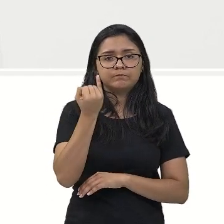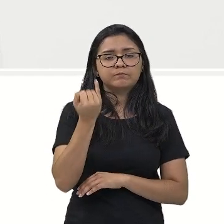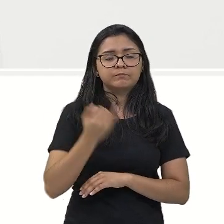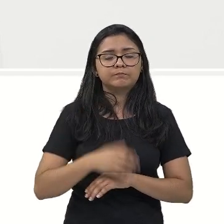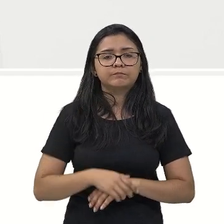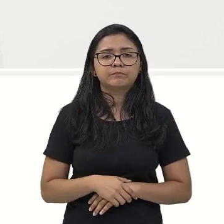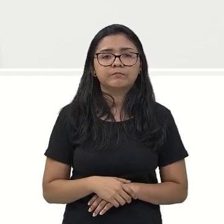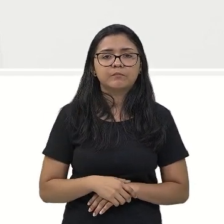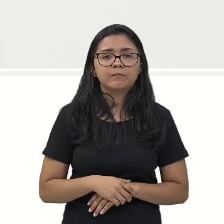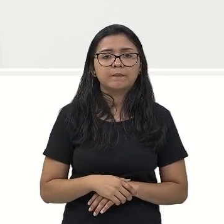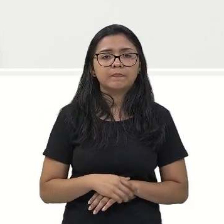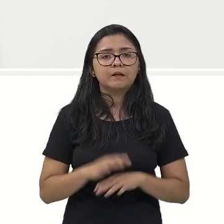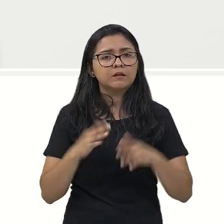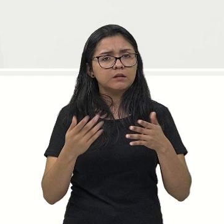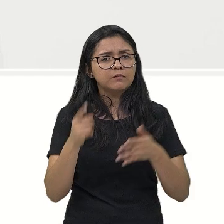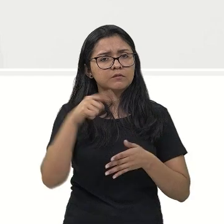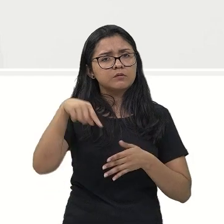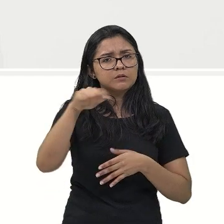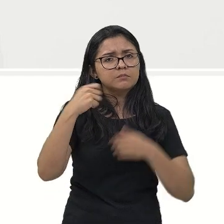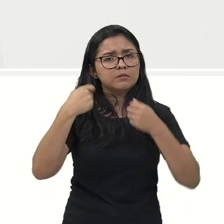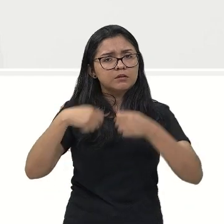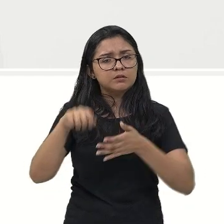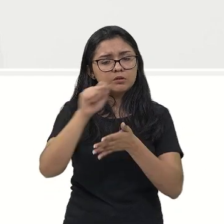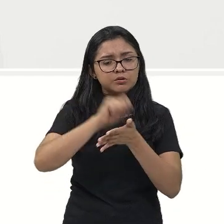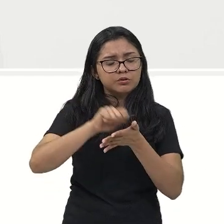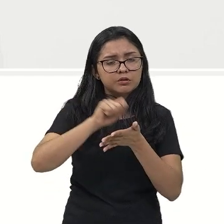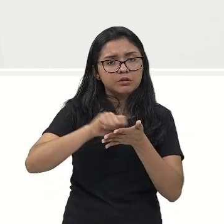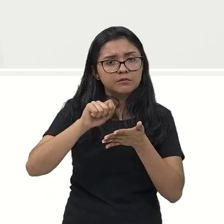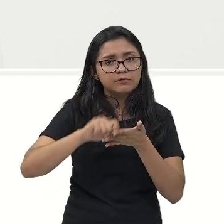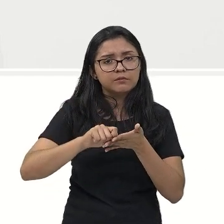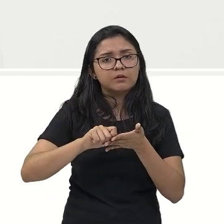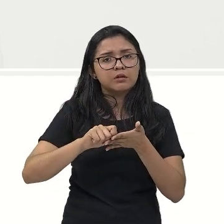Então, anotar esses conceitos no momento